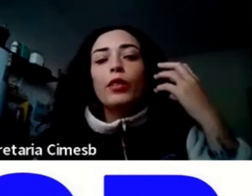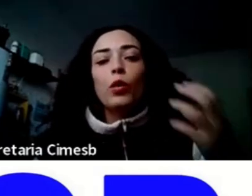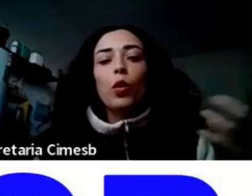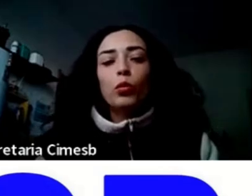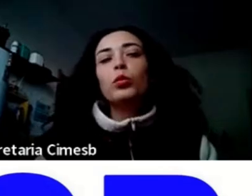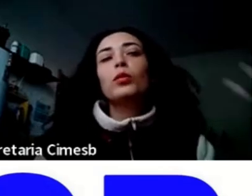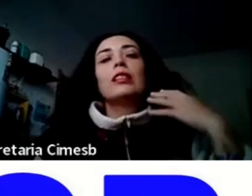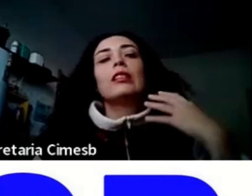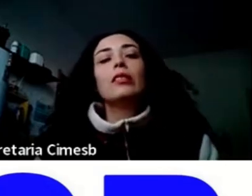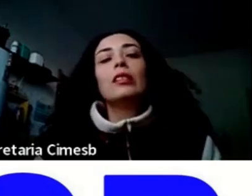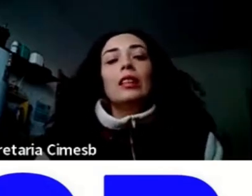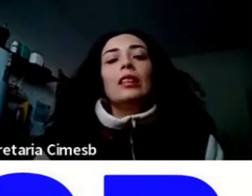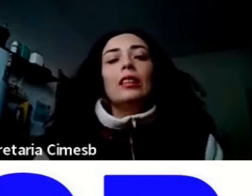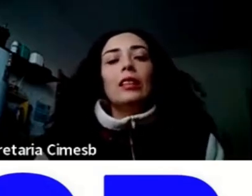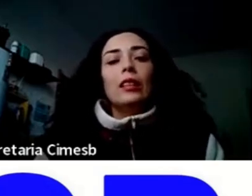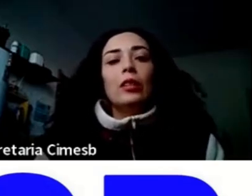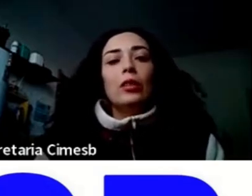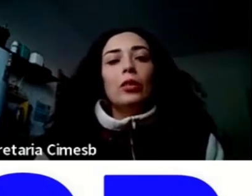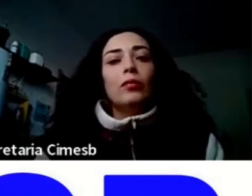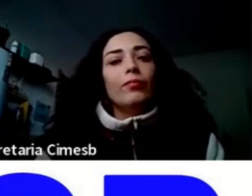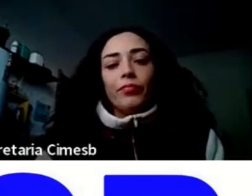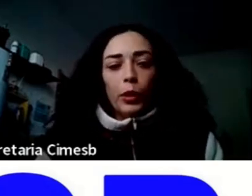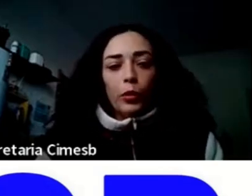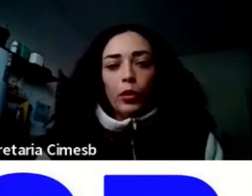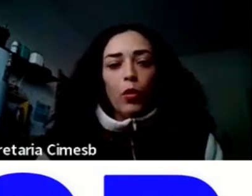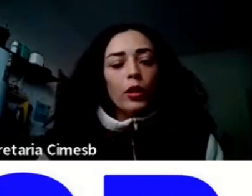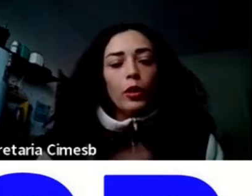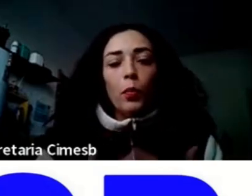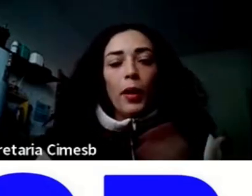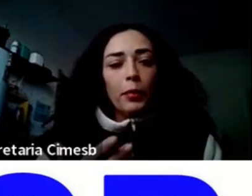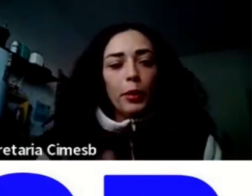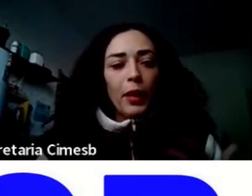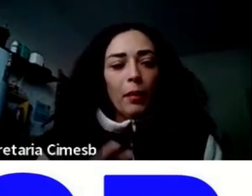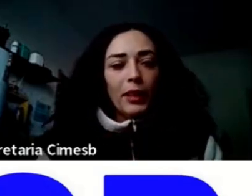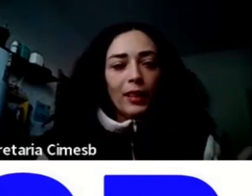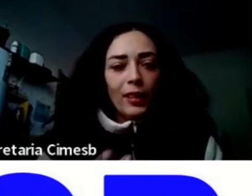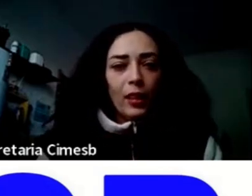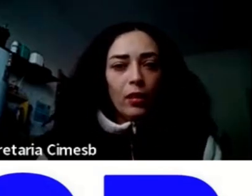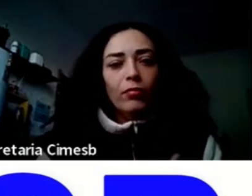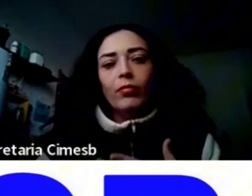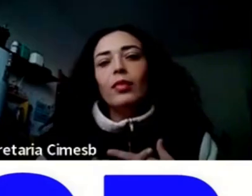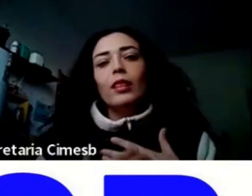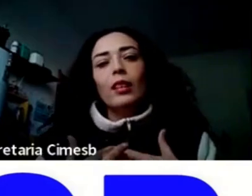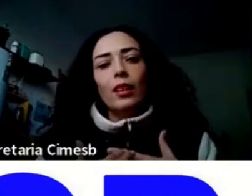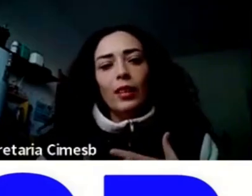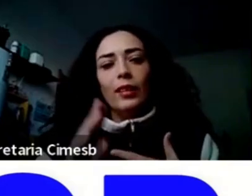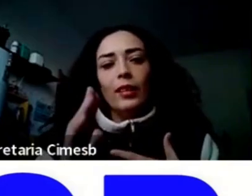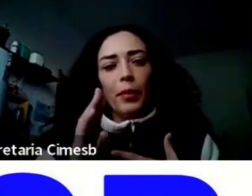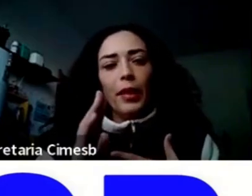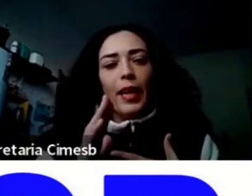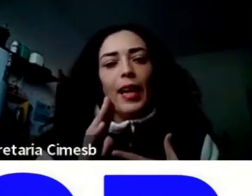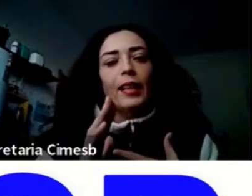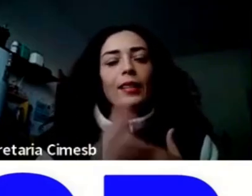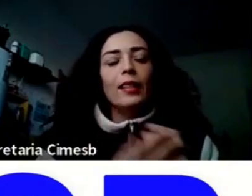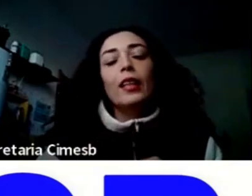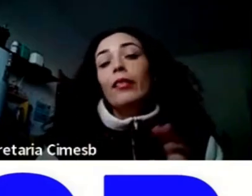um som vindo com tudo, assim, ó. Então, muitos não gostam, passa por uma adaptação E